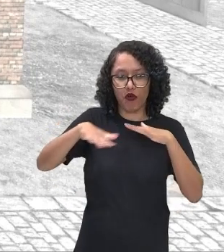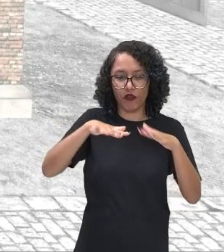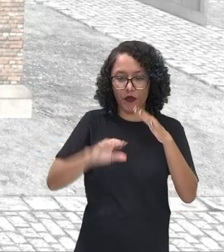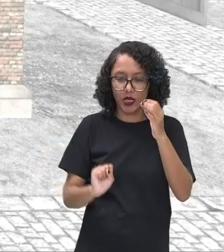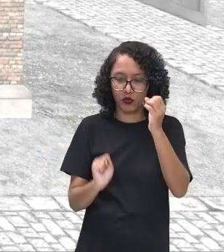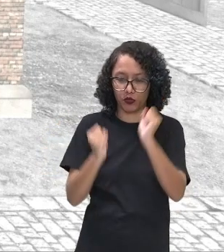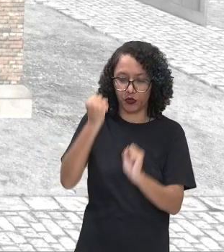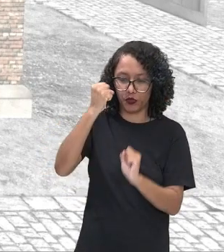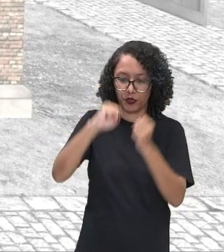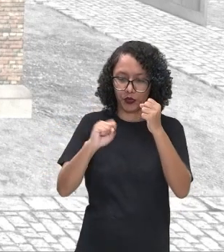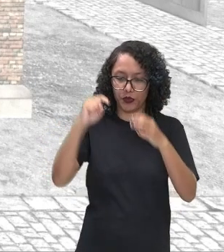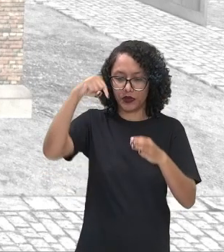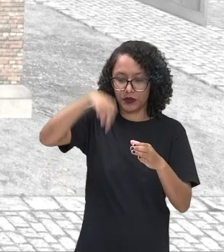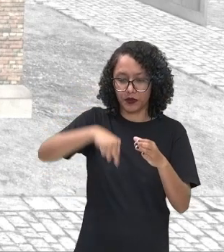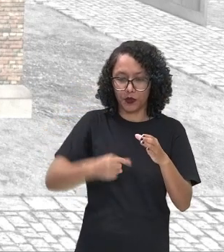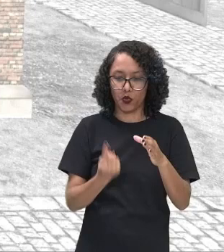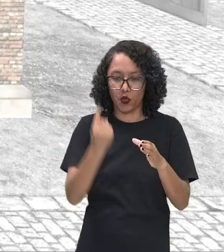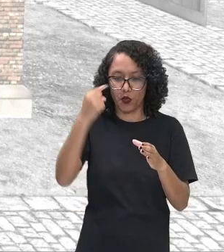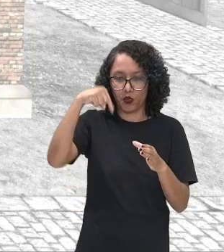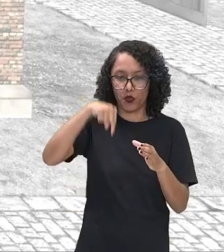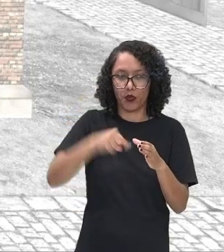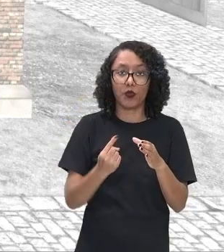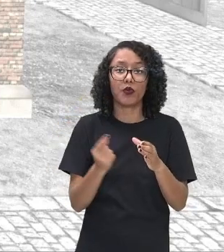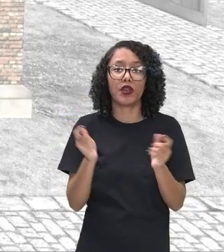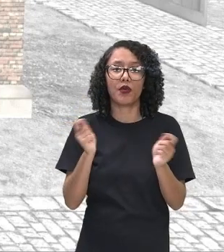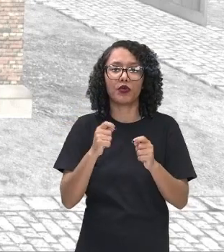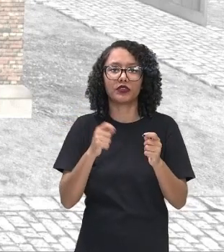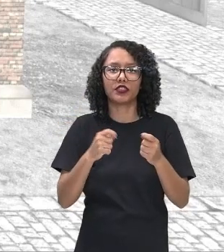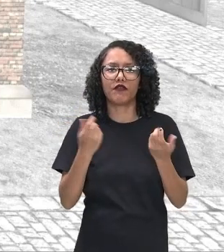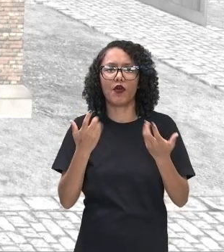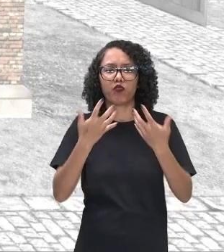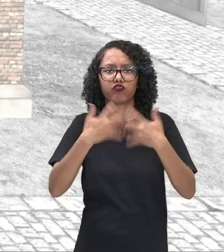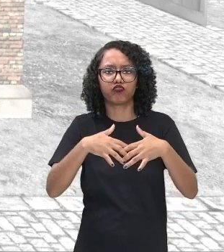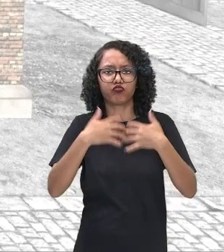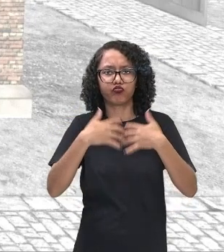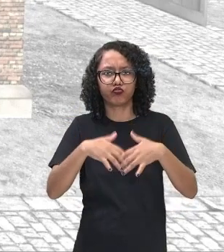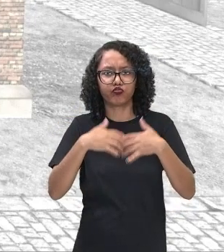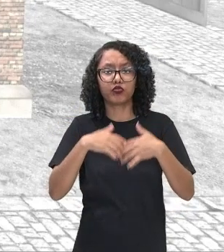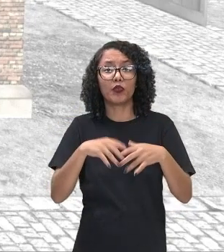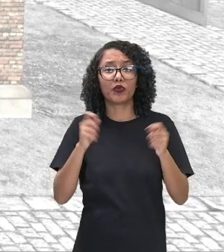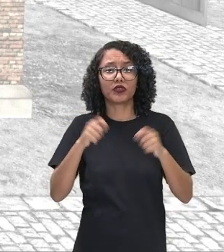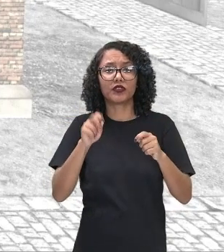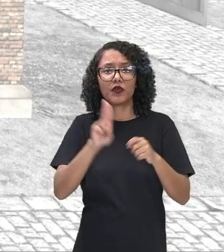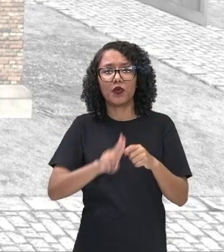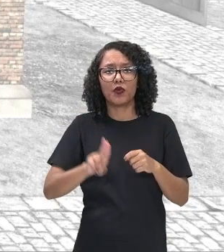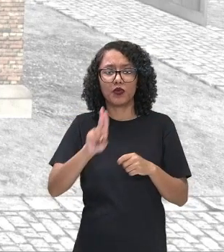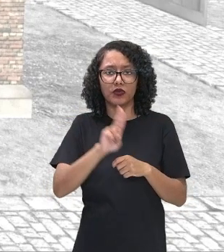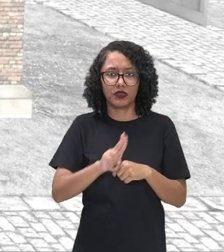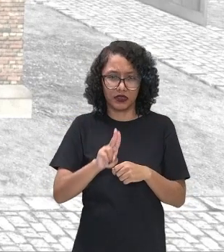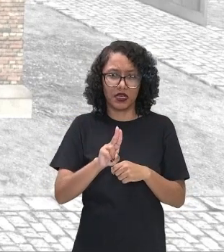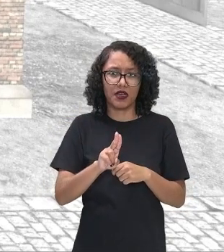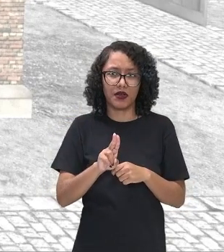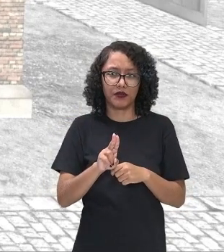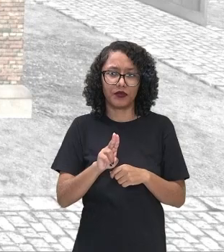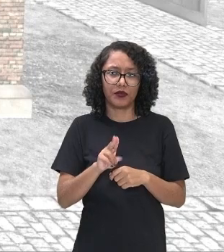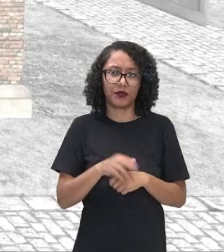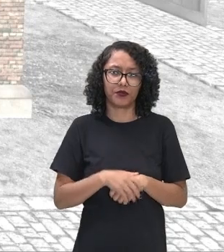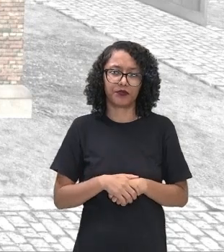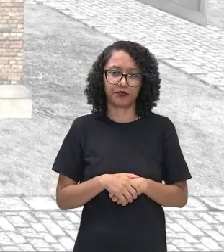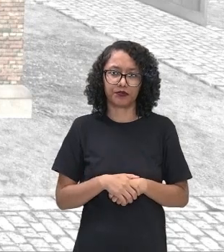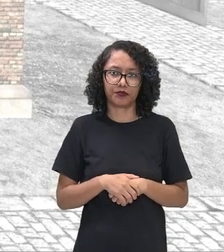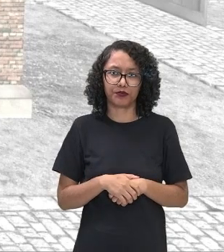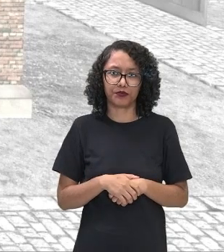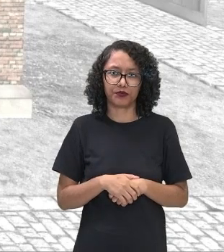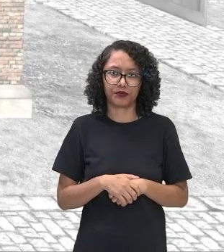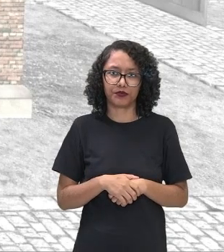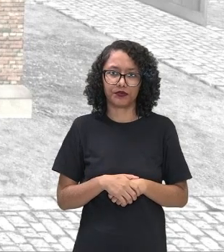para baixo, permitindo que essa máquina pudesse ser usada para impulsionar